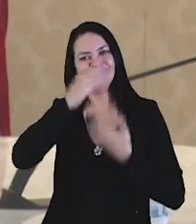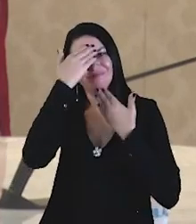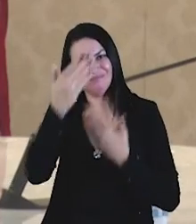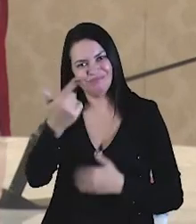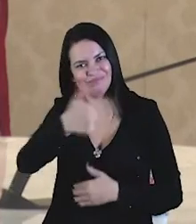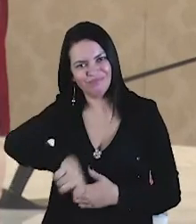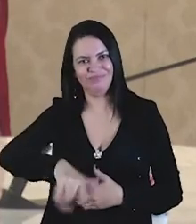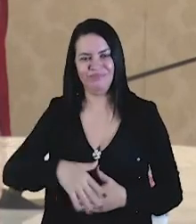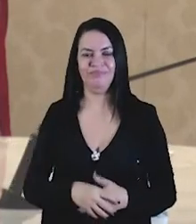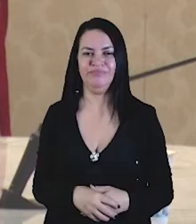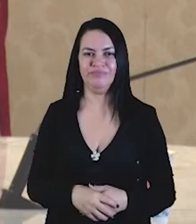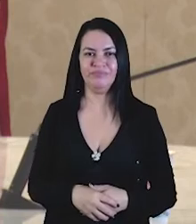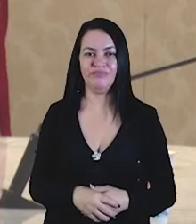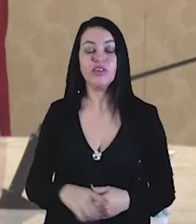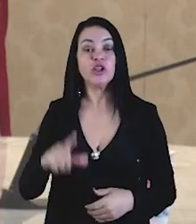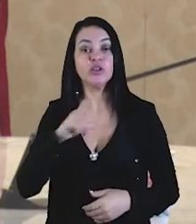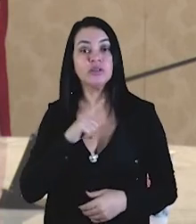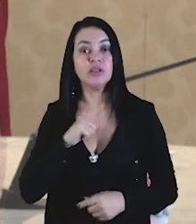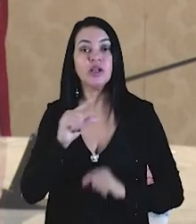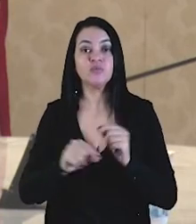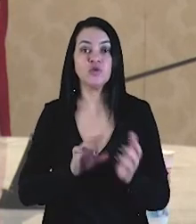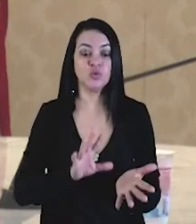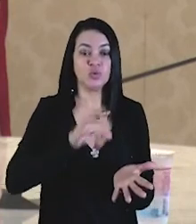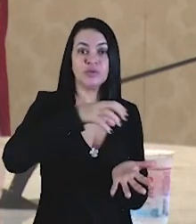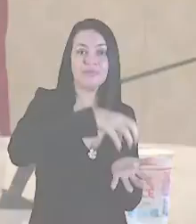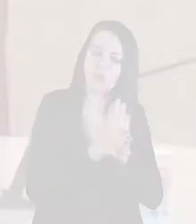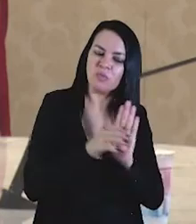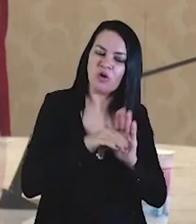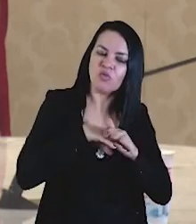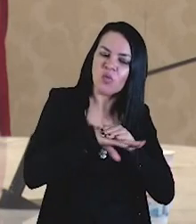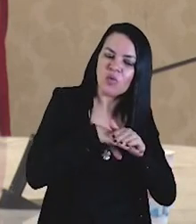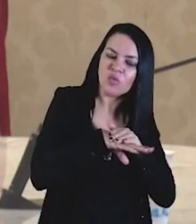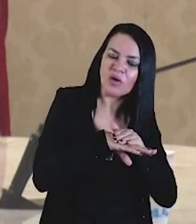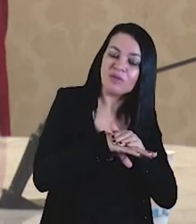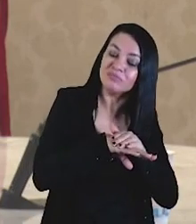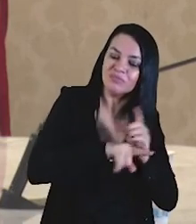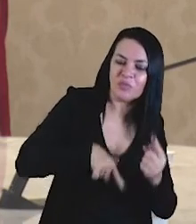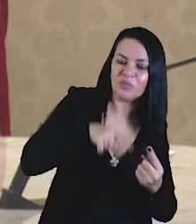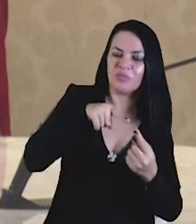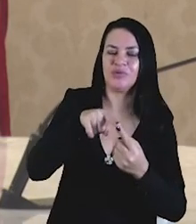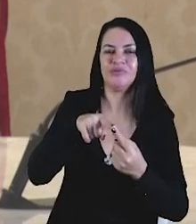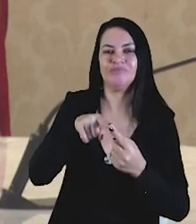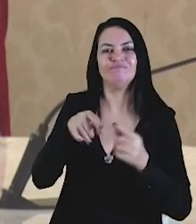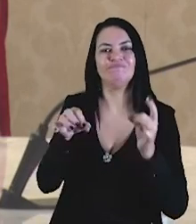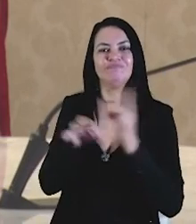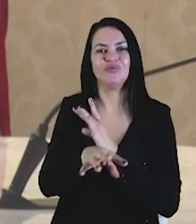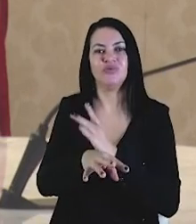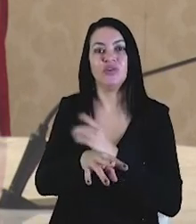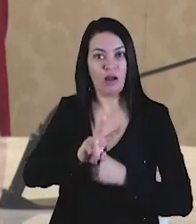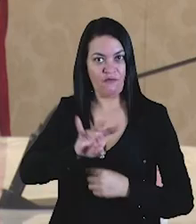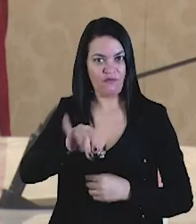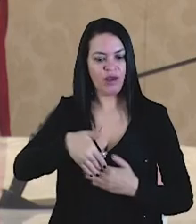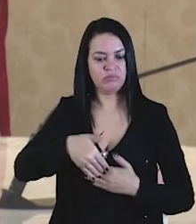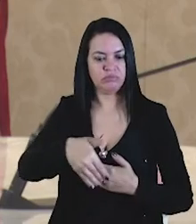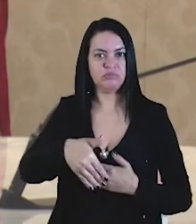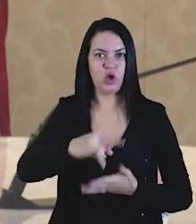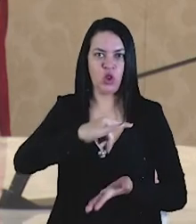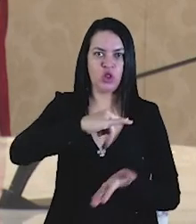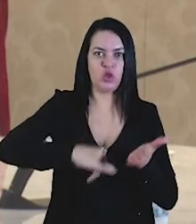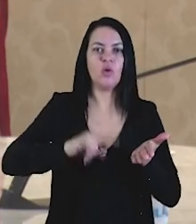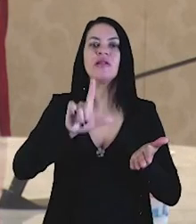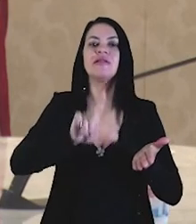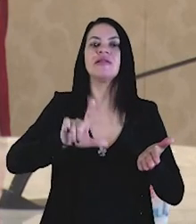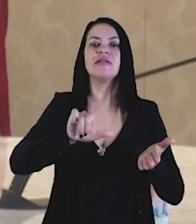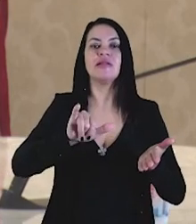nós temos o centro de Ciências da Saúde haverá agora o processo licitatório EA obra